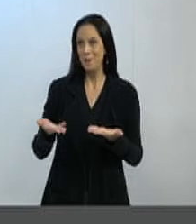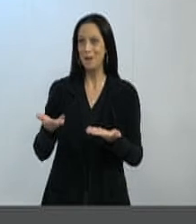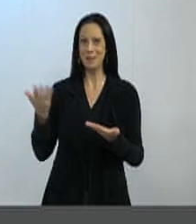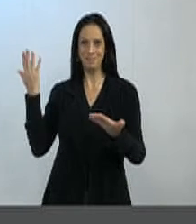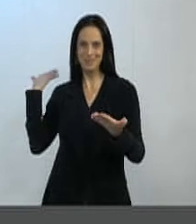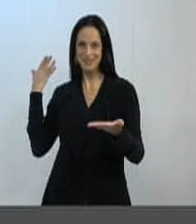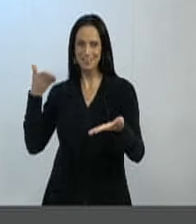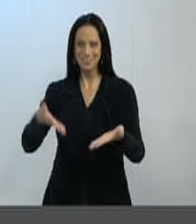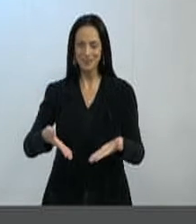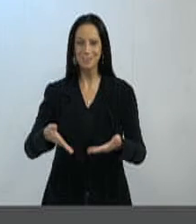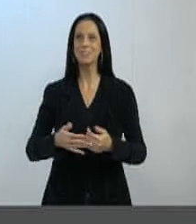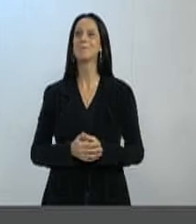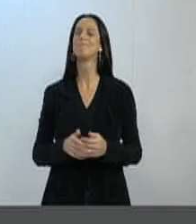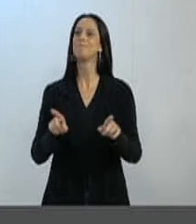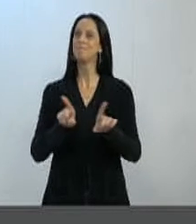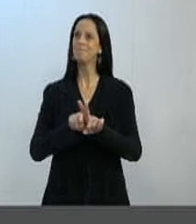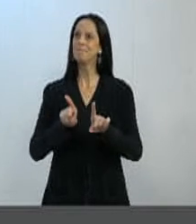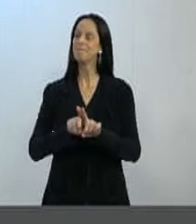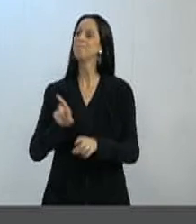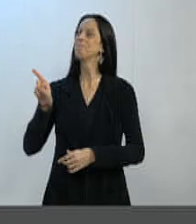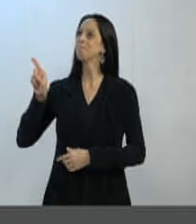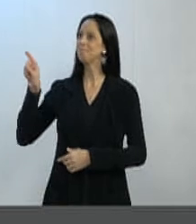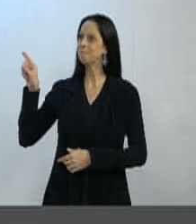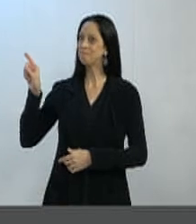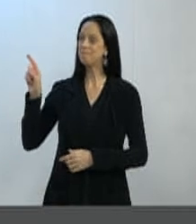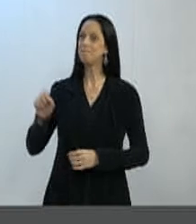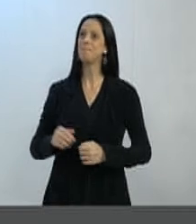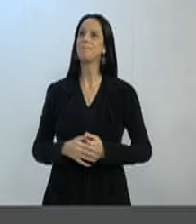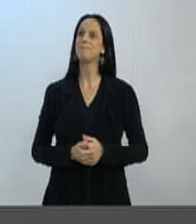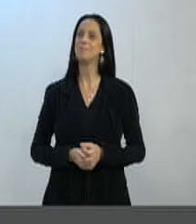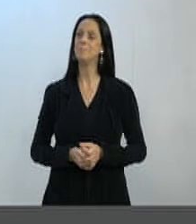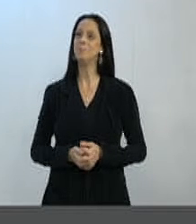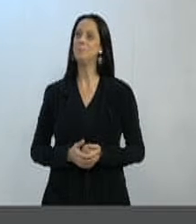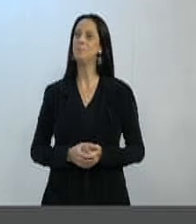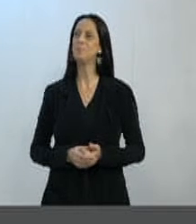Aqui eu gostaria também de chamar a atenção